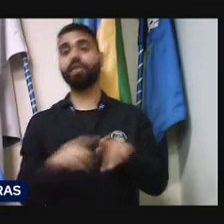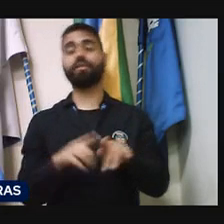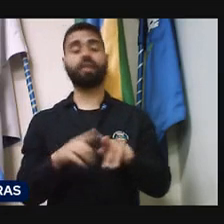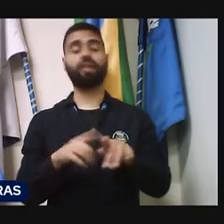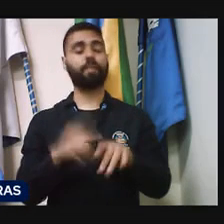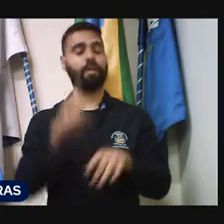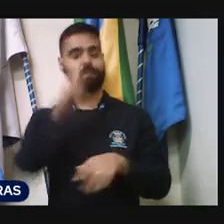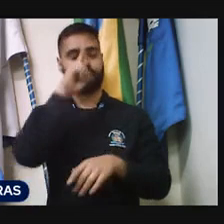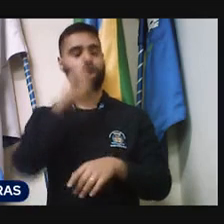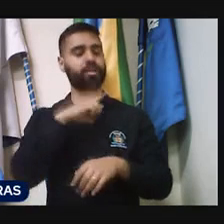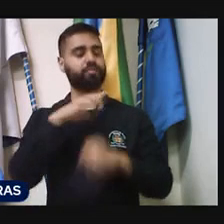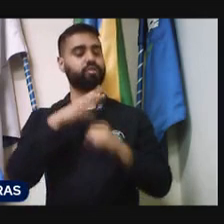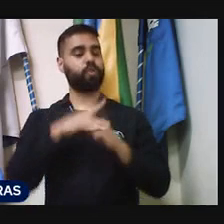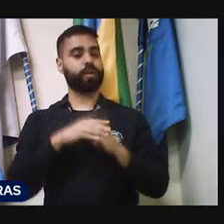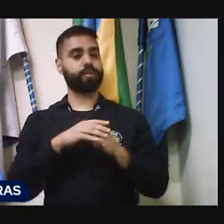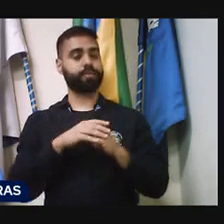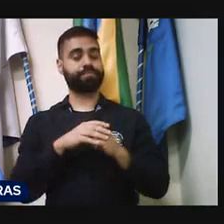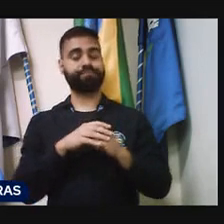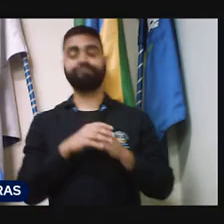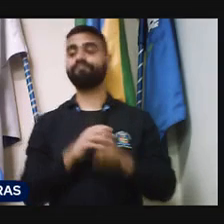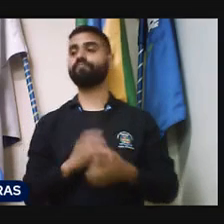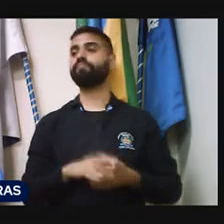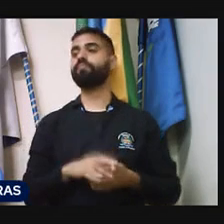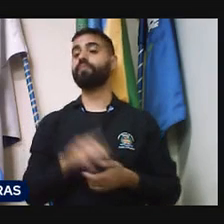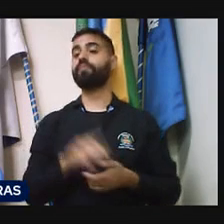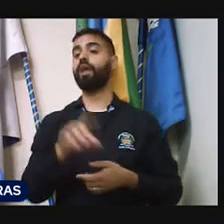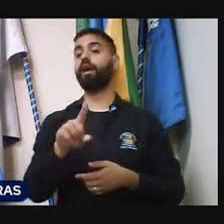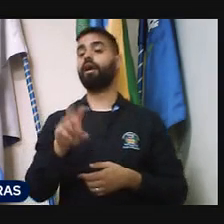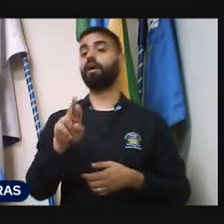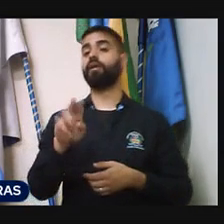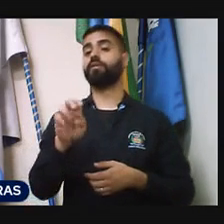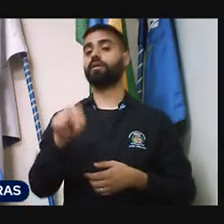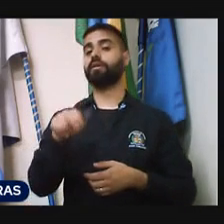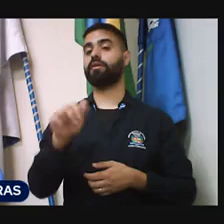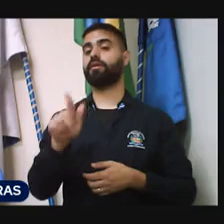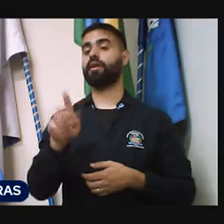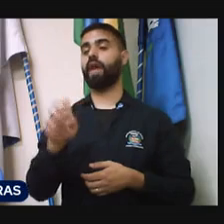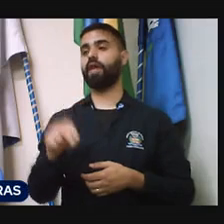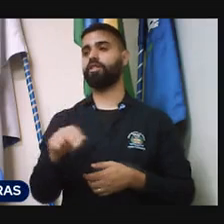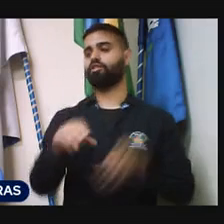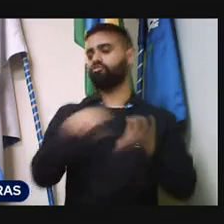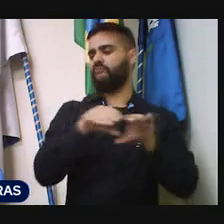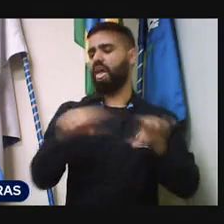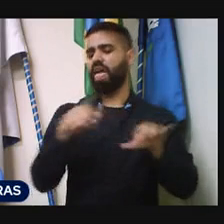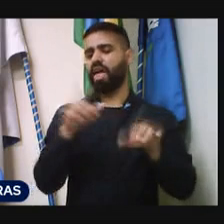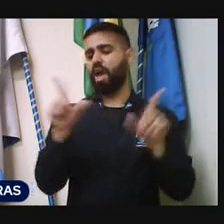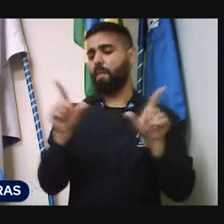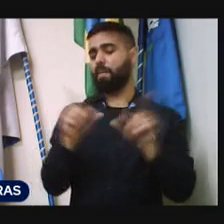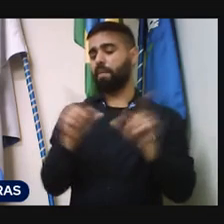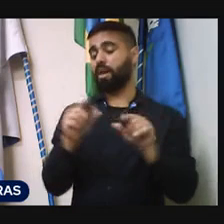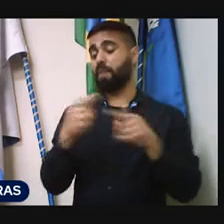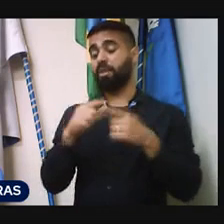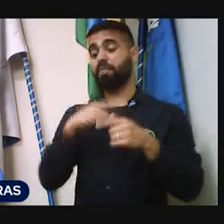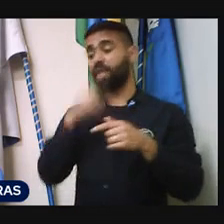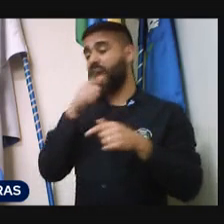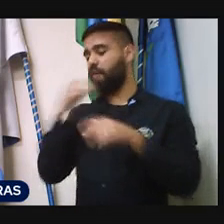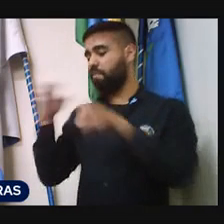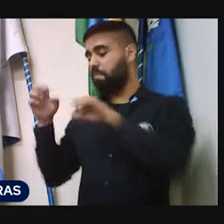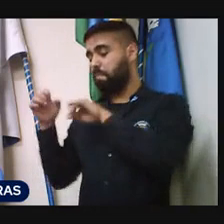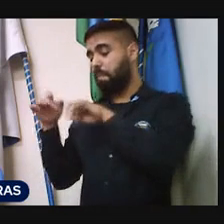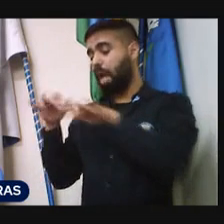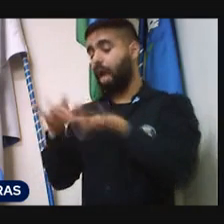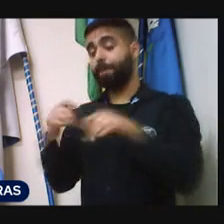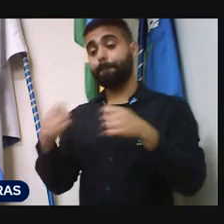doenças é algo sobre a rede de drenagem as maneiras e as caixas coletoras são pequenas para o volume de água que passa pelo local é necessário